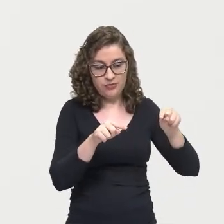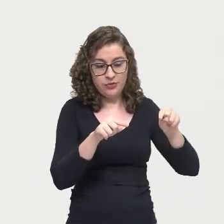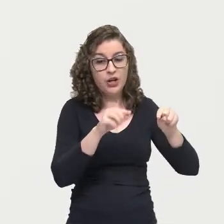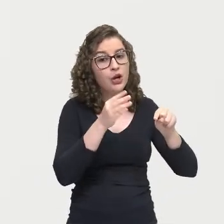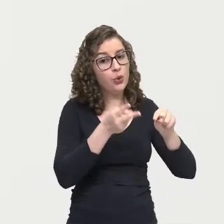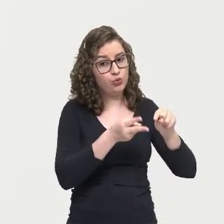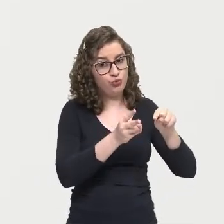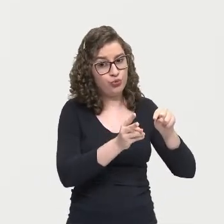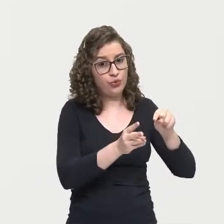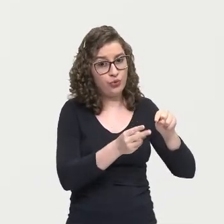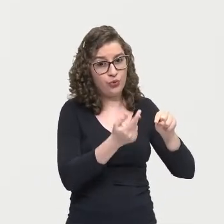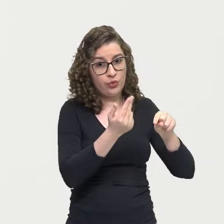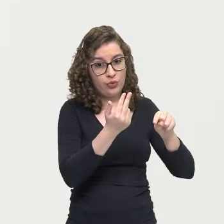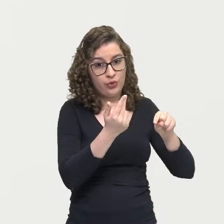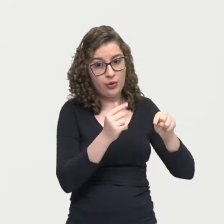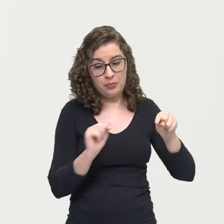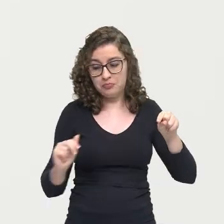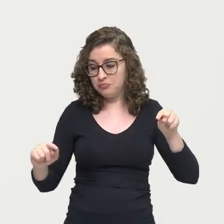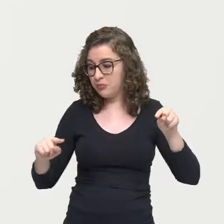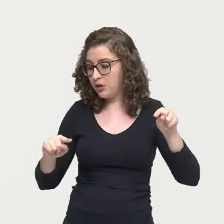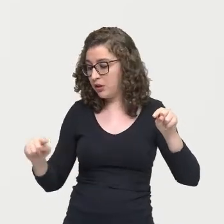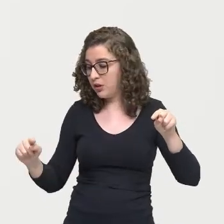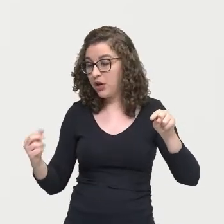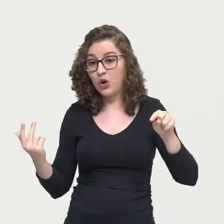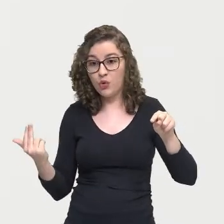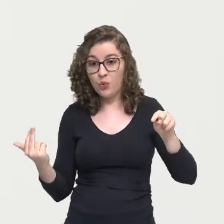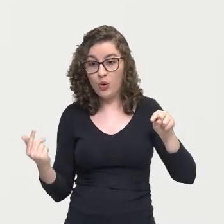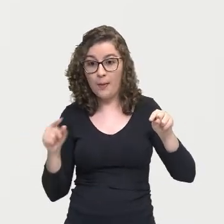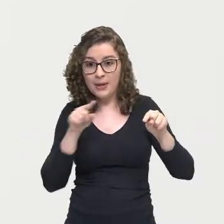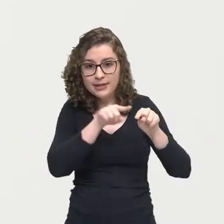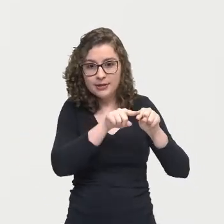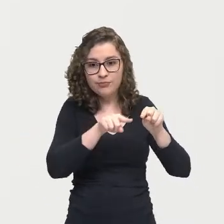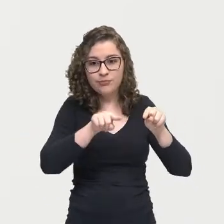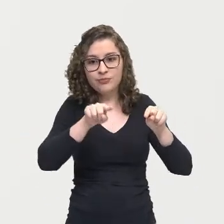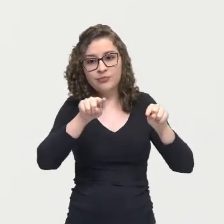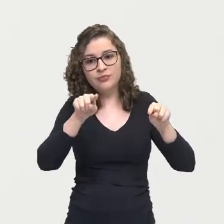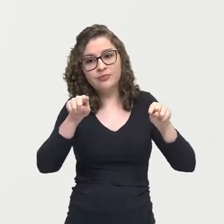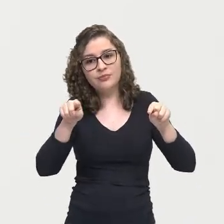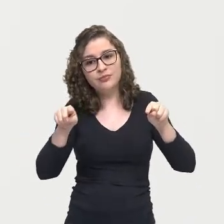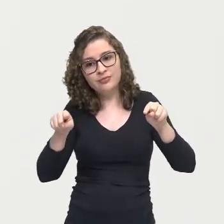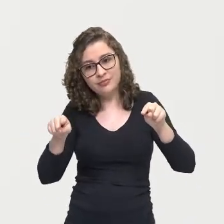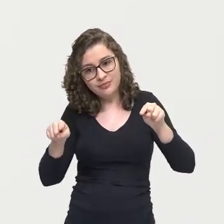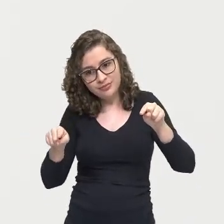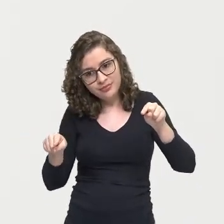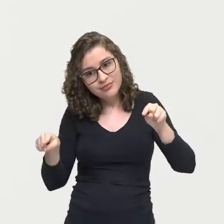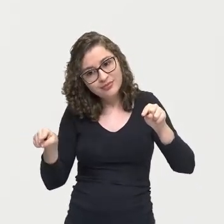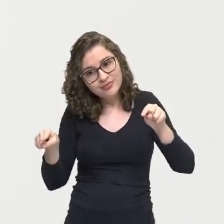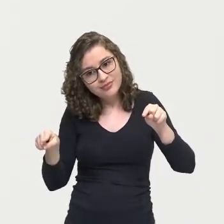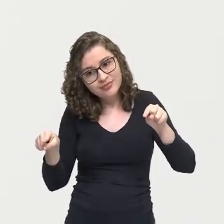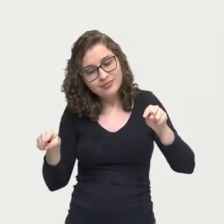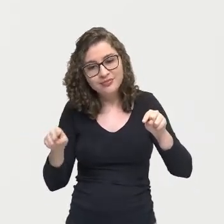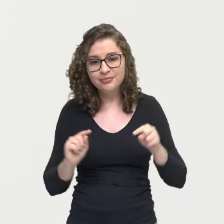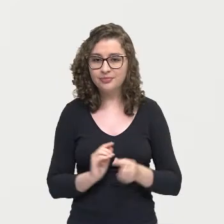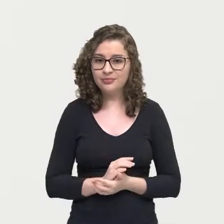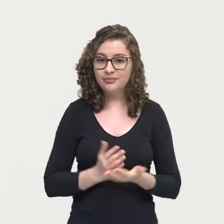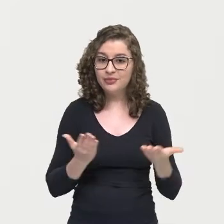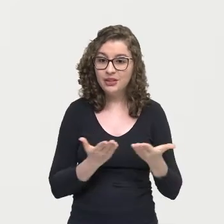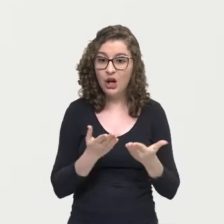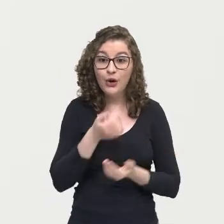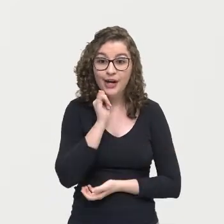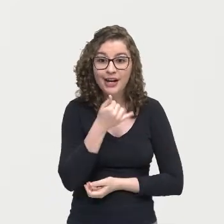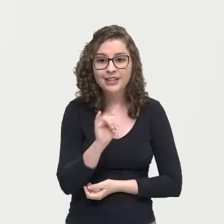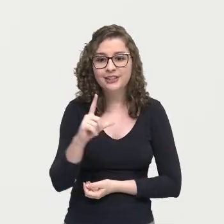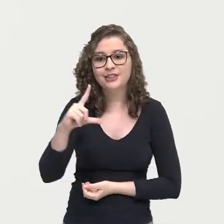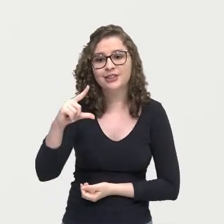o mesmo, o produto permanece o mesmo, só ocorreu uma diminuição da energia de ativação. Eu vou precisar de